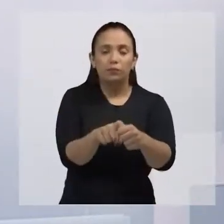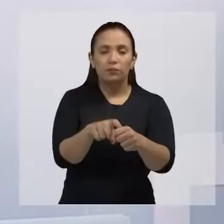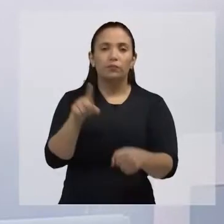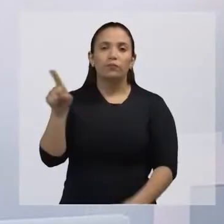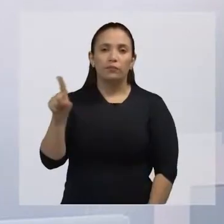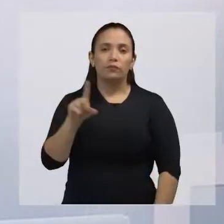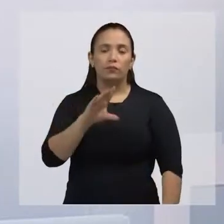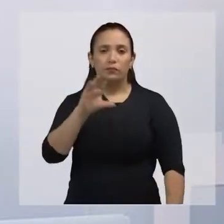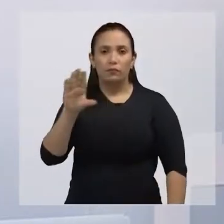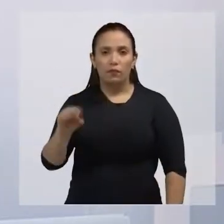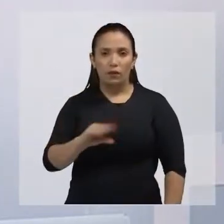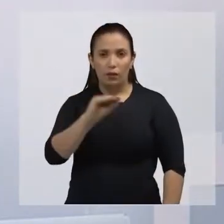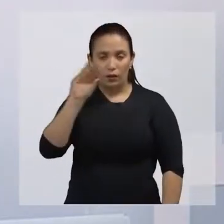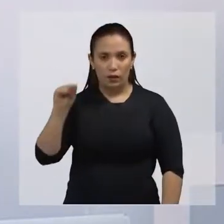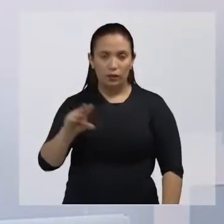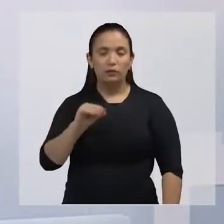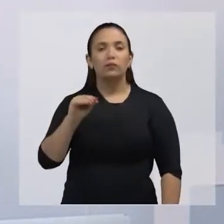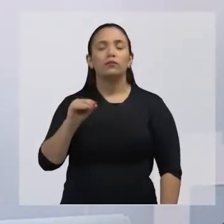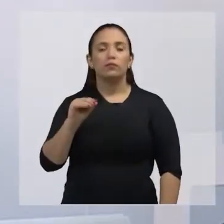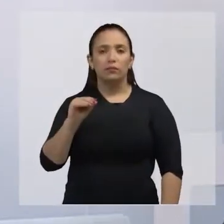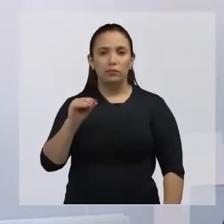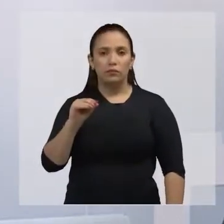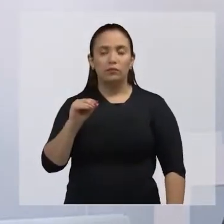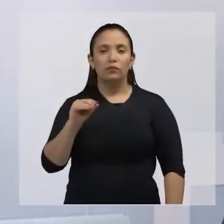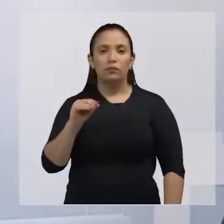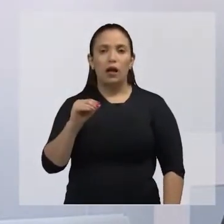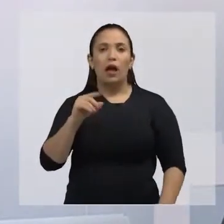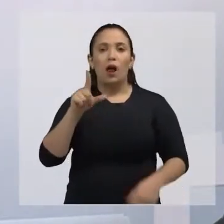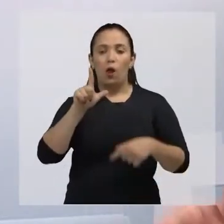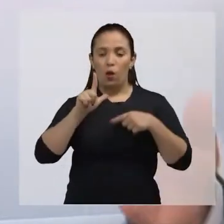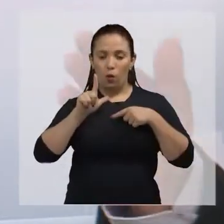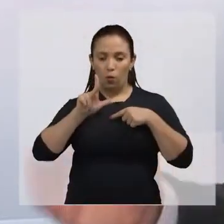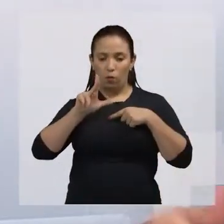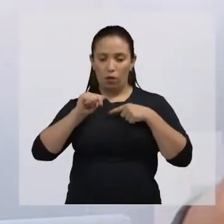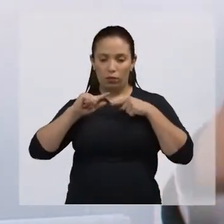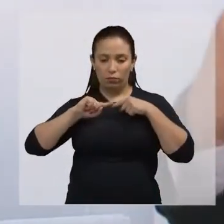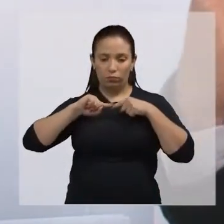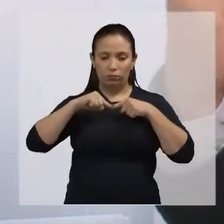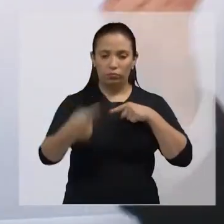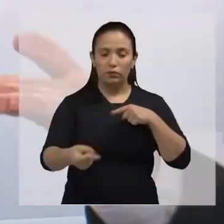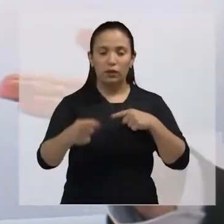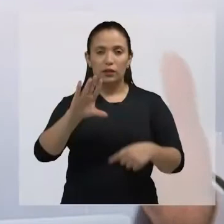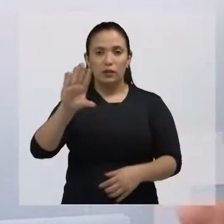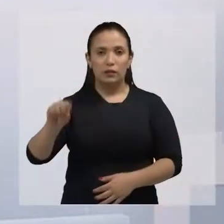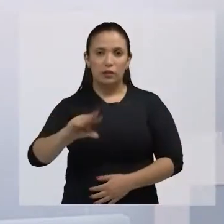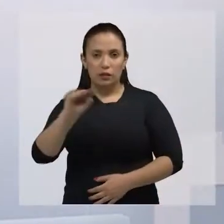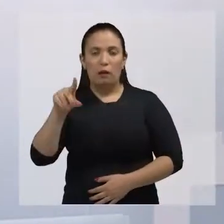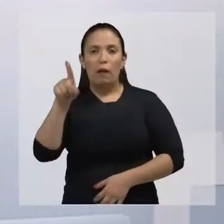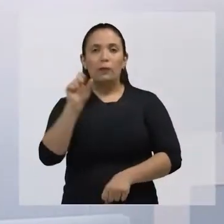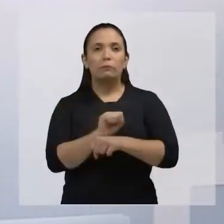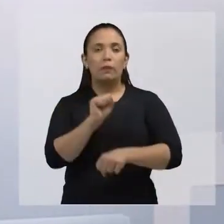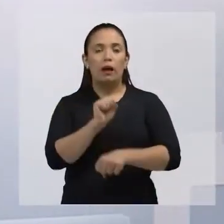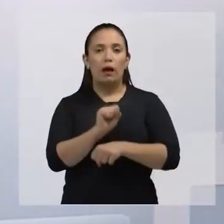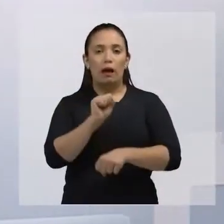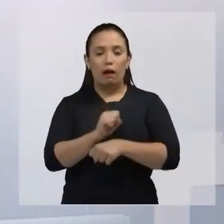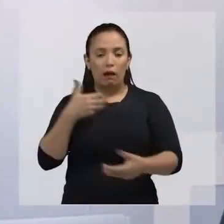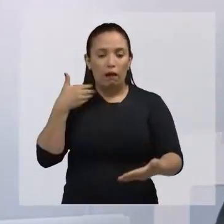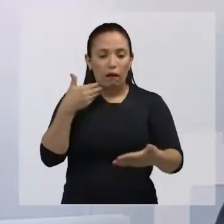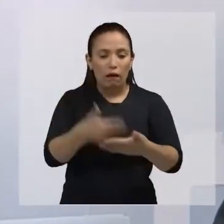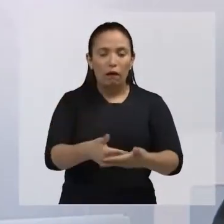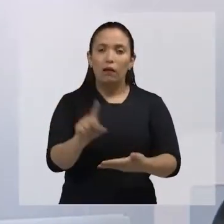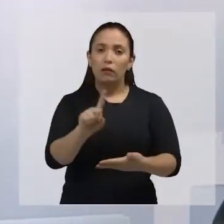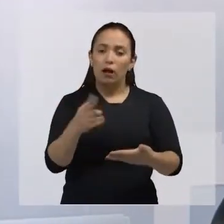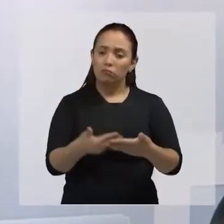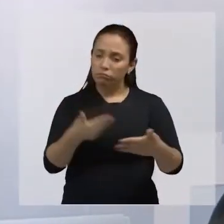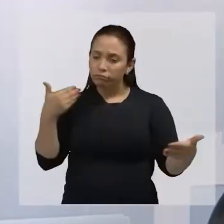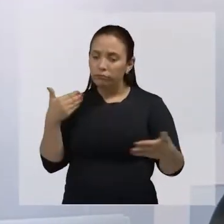Ciro como um herdeiro natural de Lula, e não esperar que isso aconteça só na véspera do final do primeiro turno, mas a partir